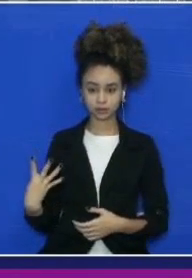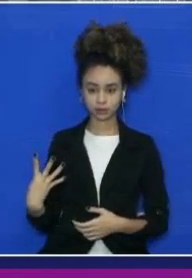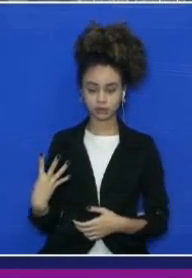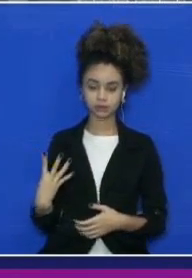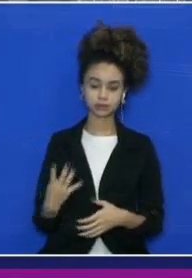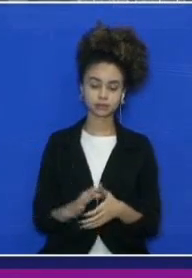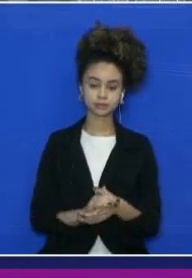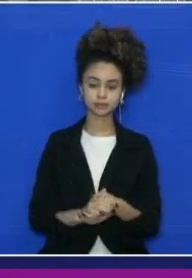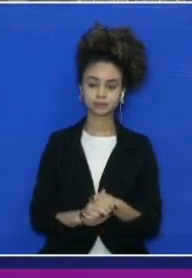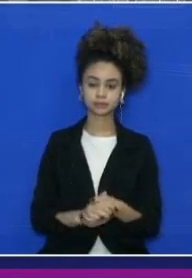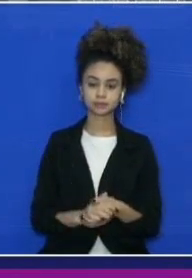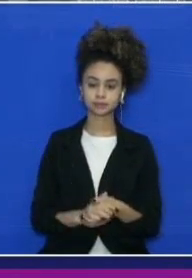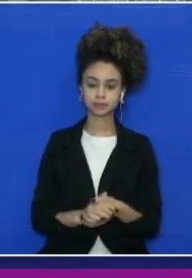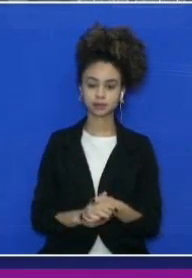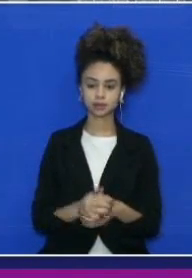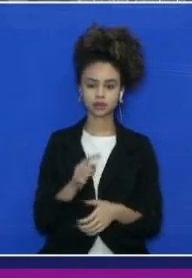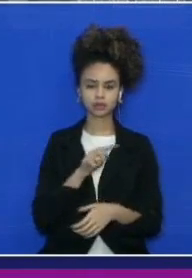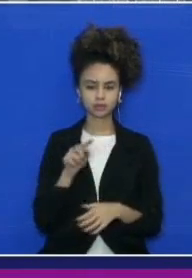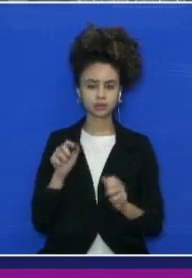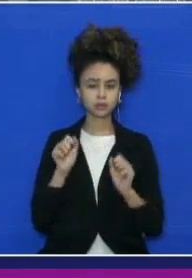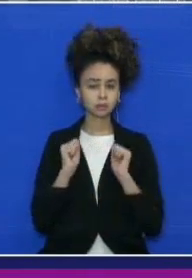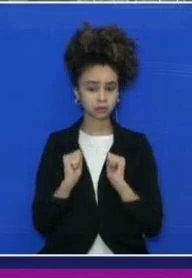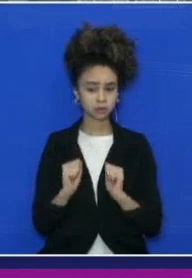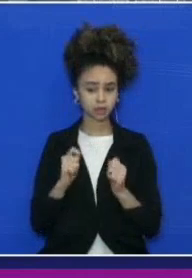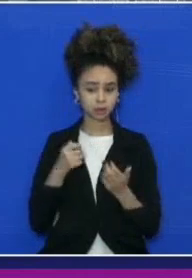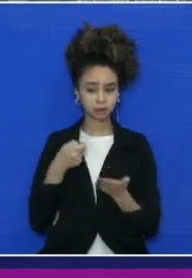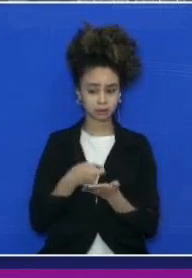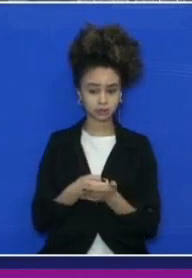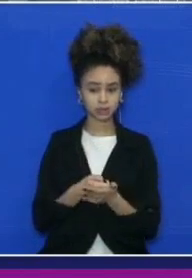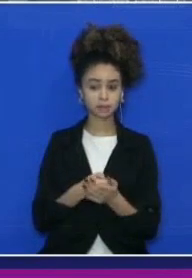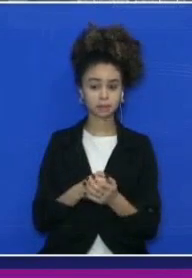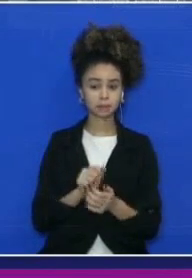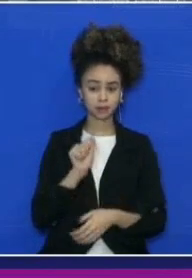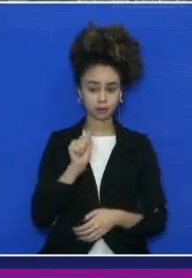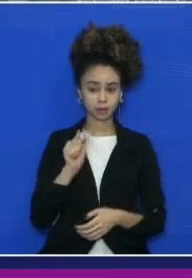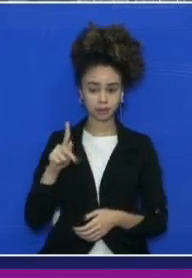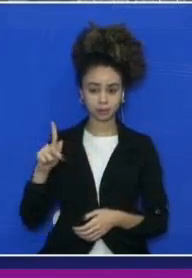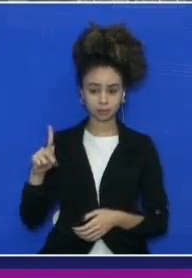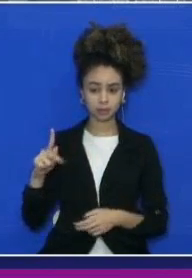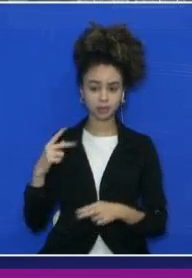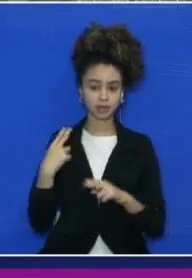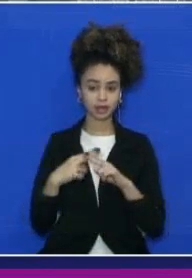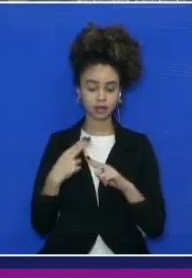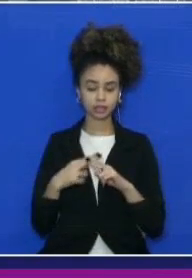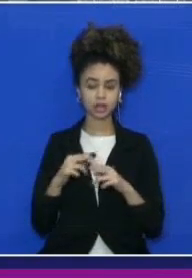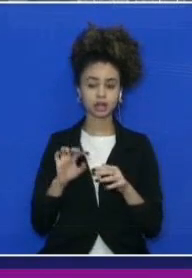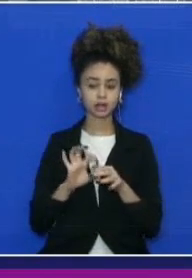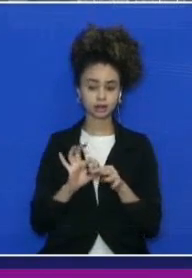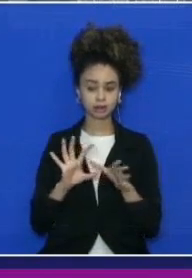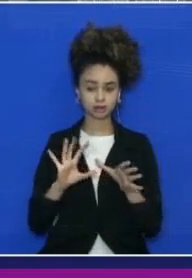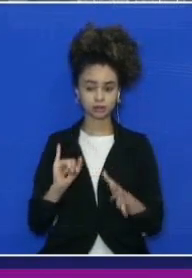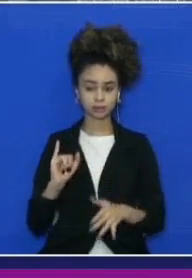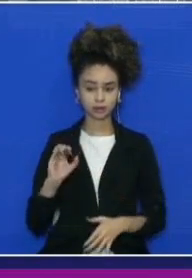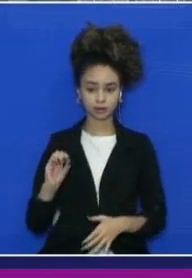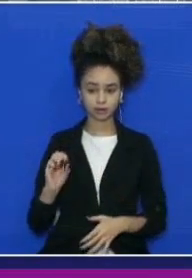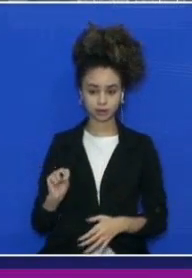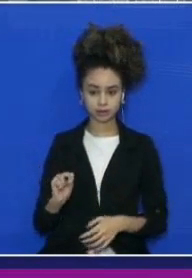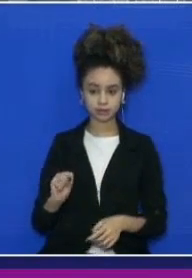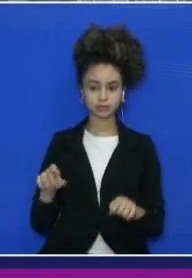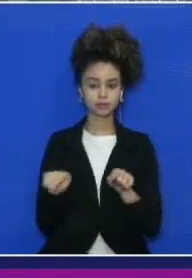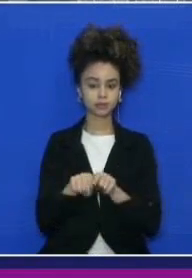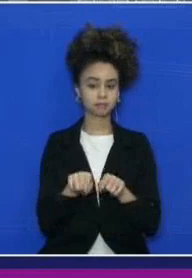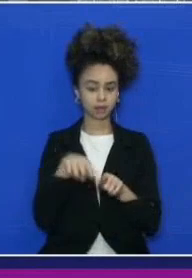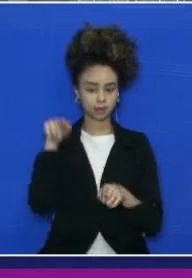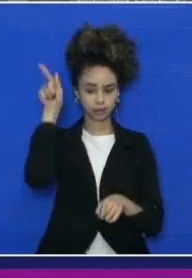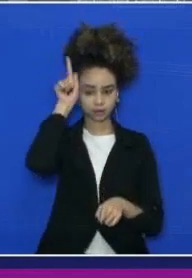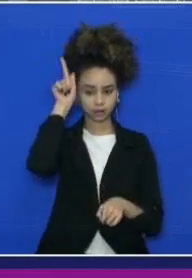24. E ainda você pode apostar via o aplicativo das loterias Caixa, disponível para iOS e